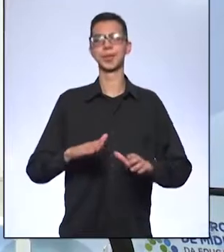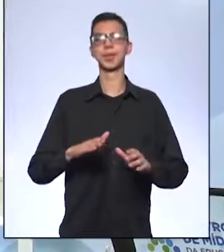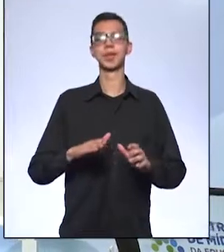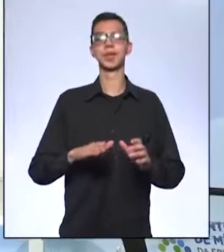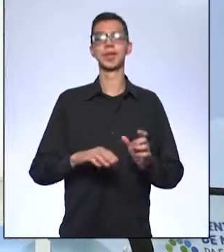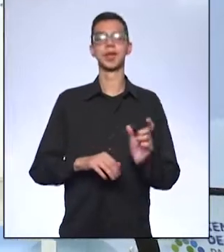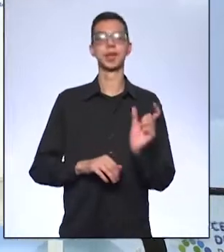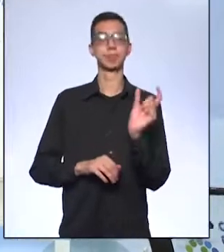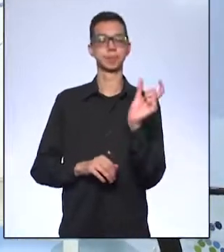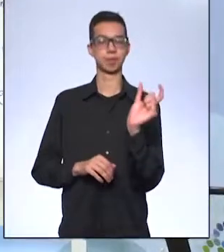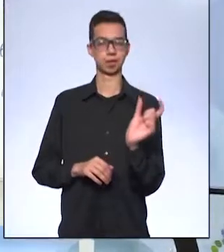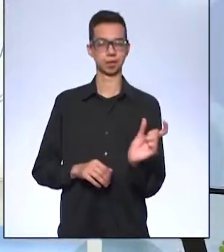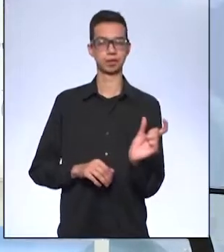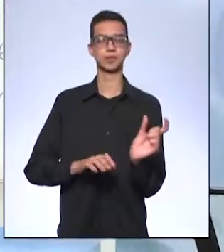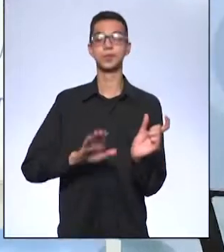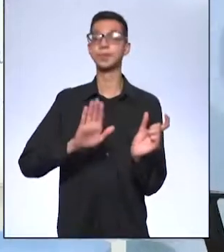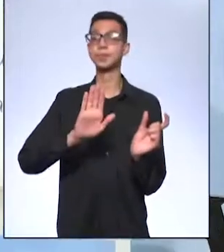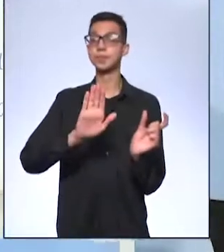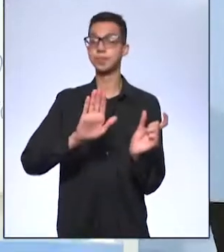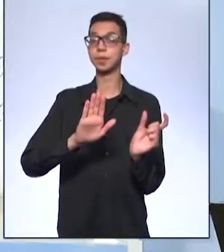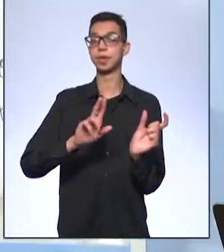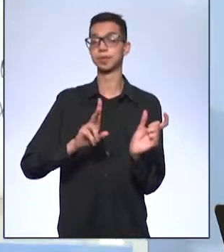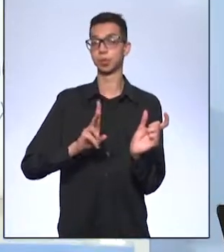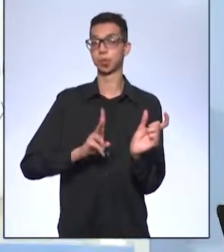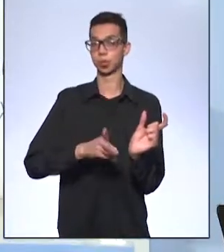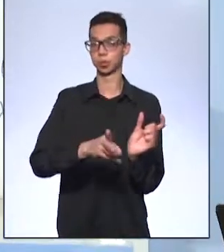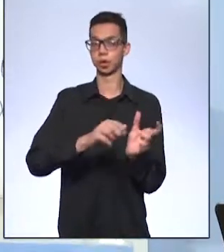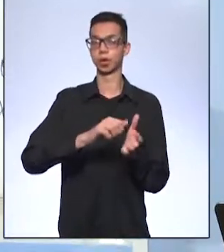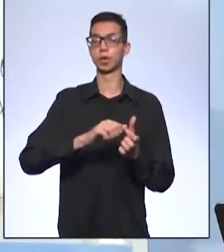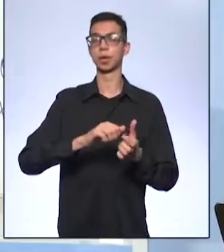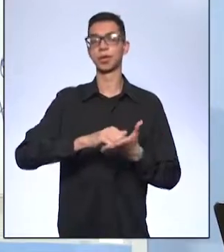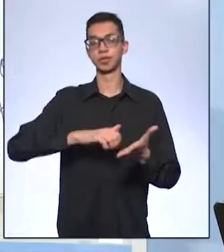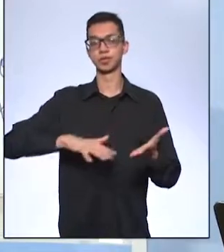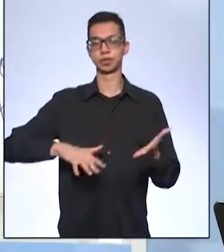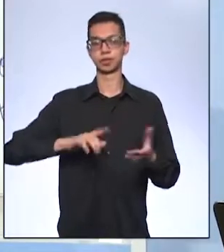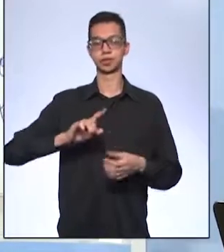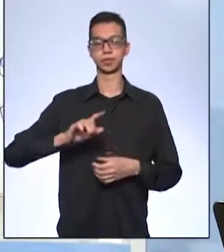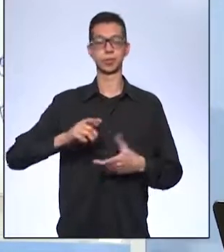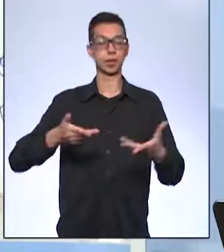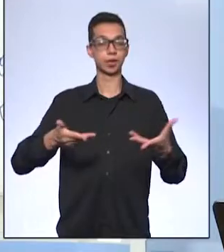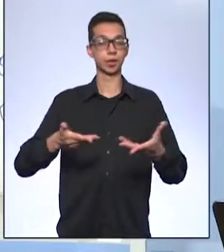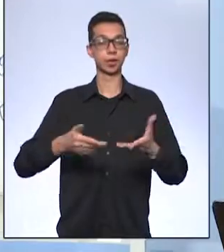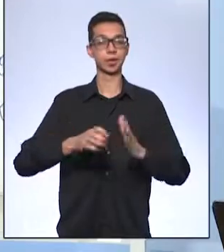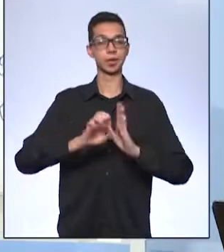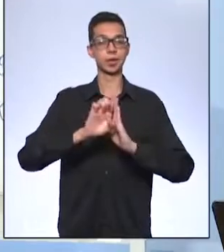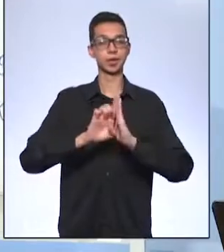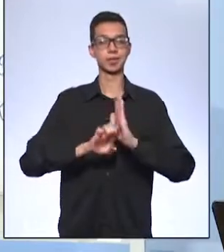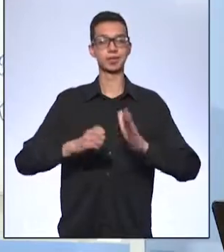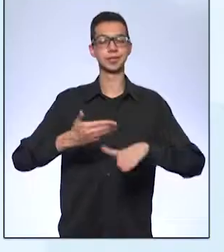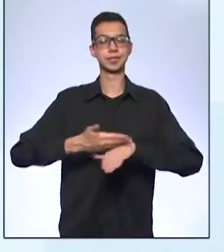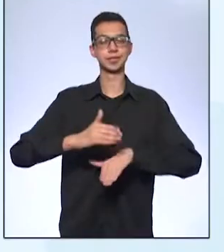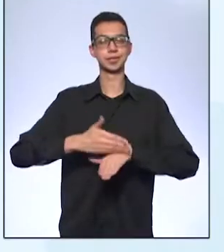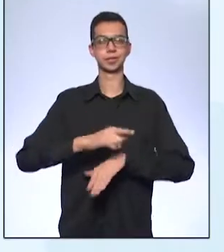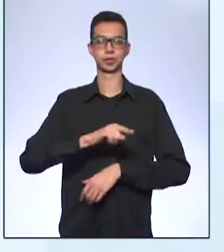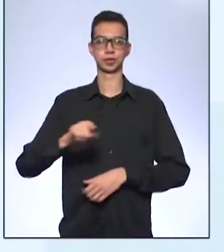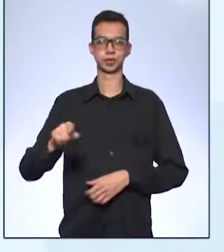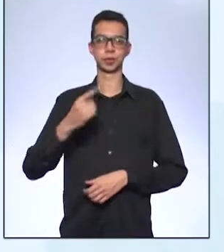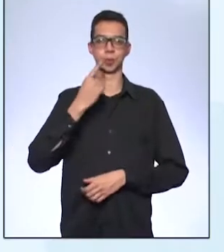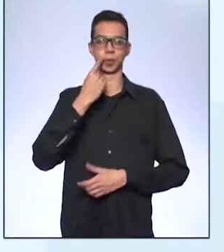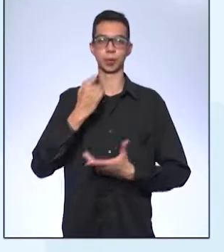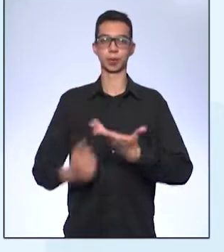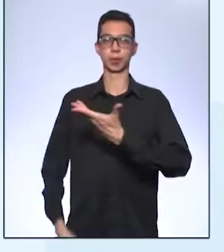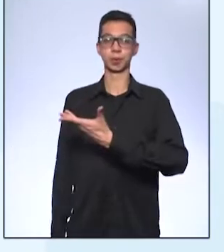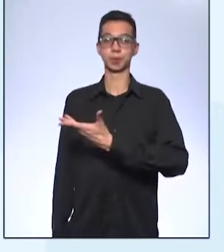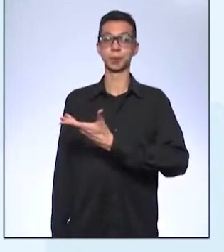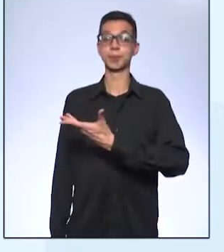palavras, mas a gente vai continuar aí na próxima atividade, que a gente vai ter aqui um exercício para vocês. Aí a gente tem